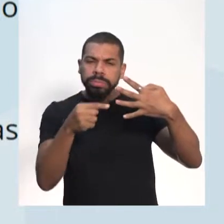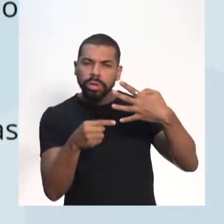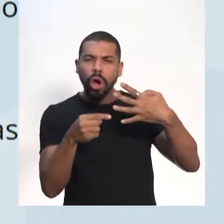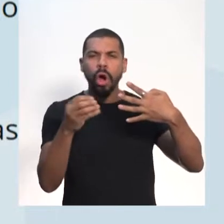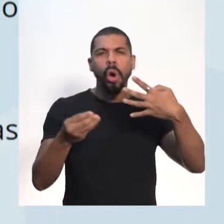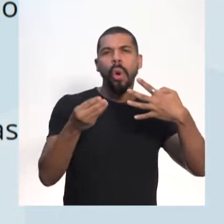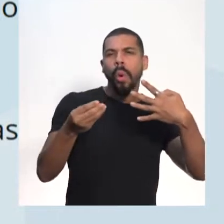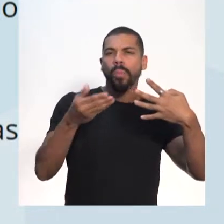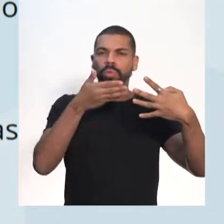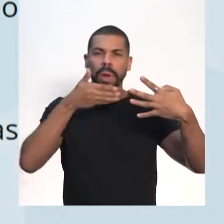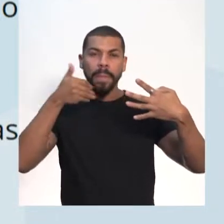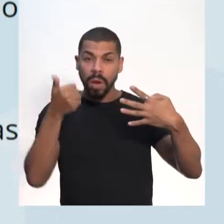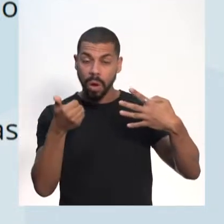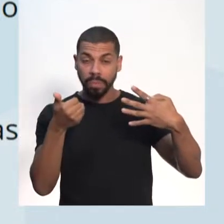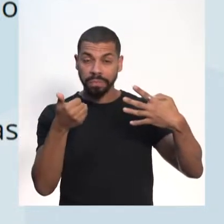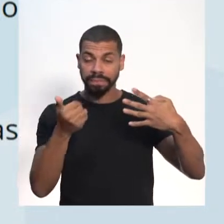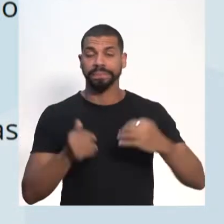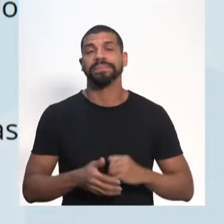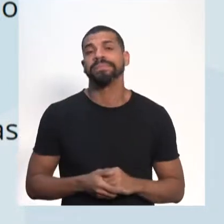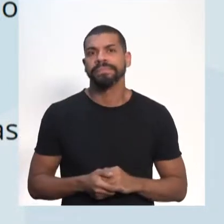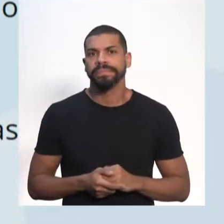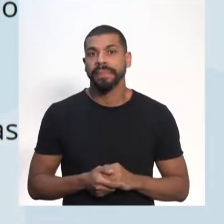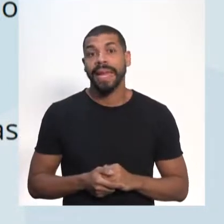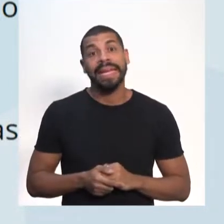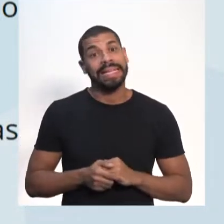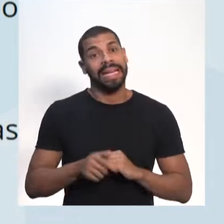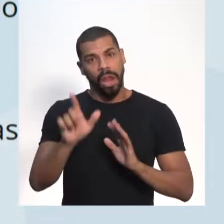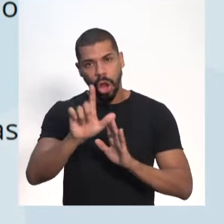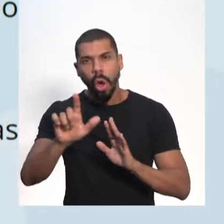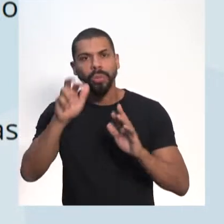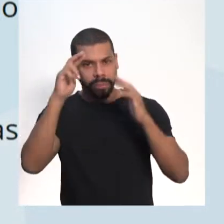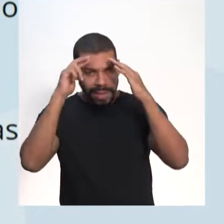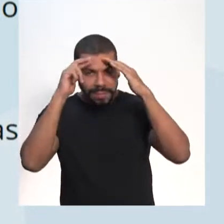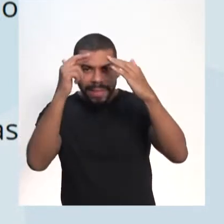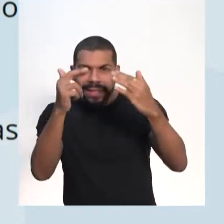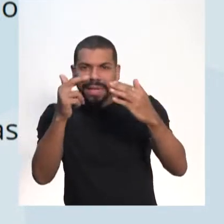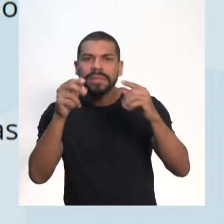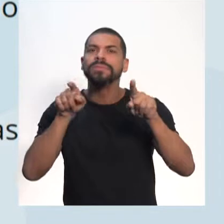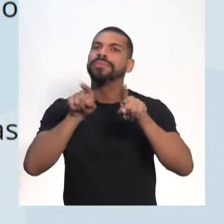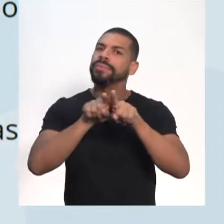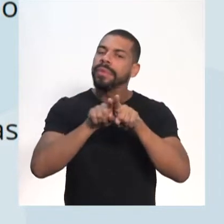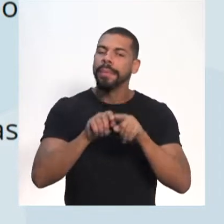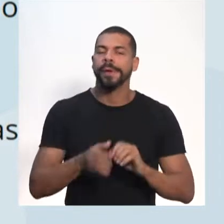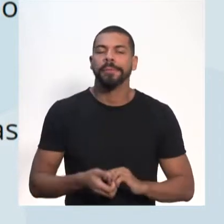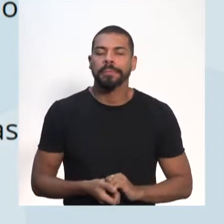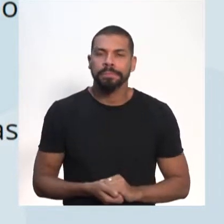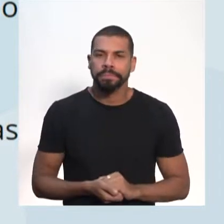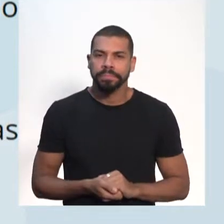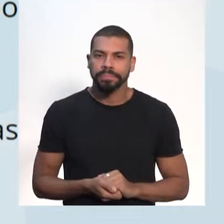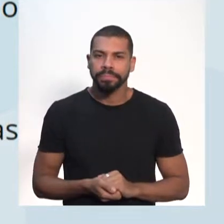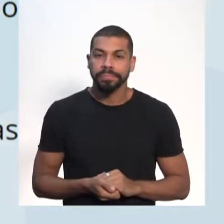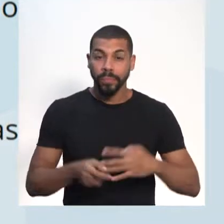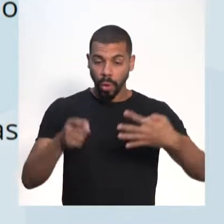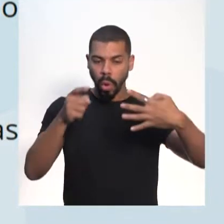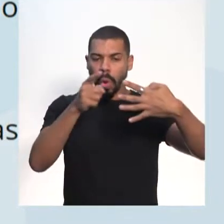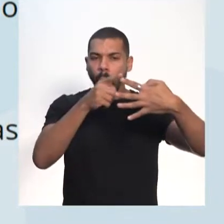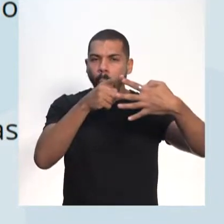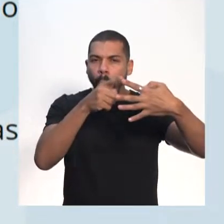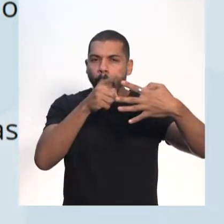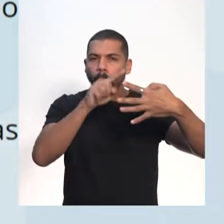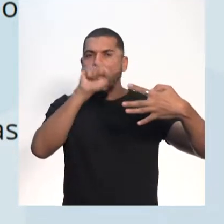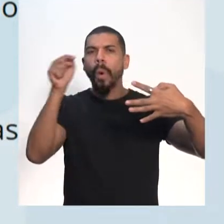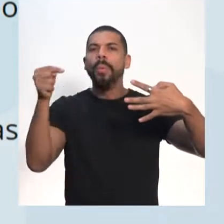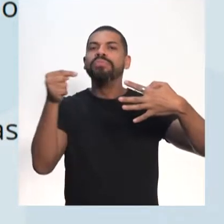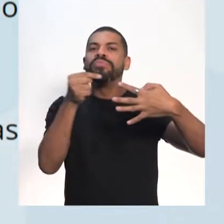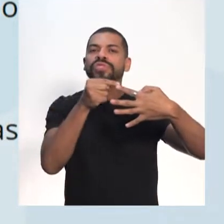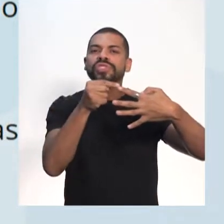mais adequados e respeitando também outras necessidades que vocês tenham. O primeiro objetivo